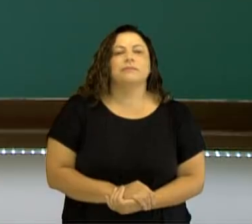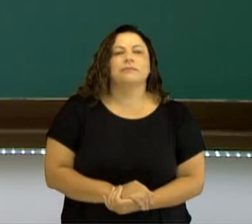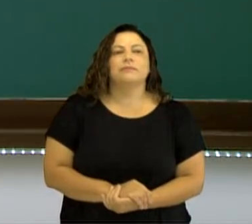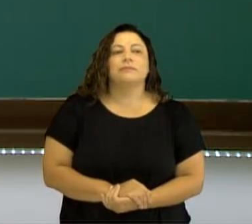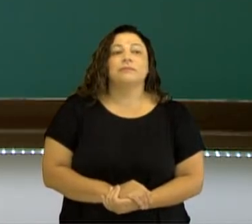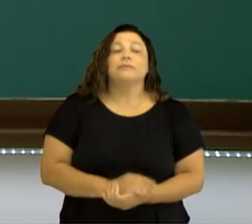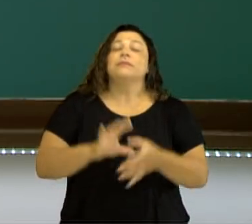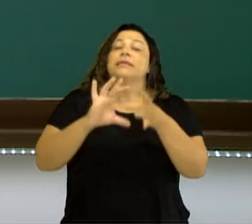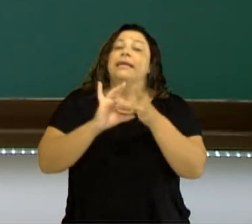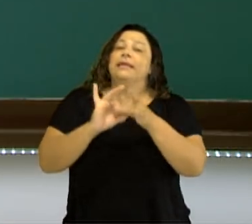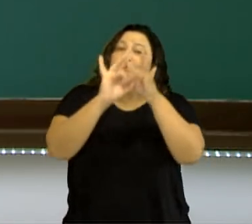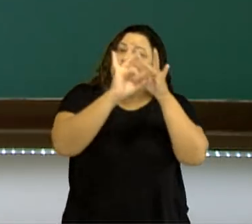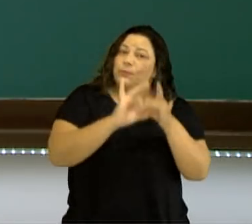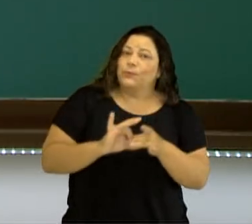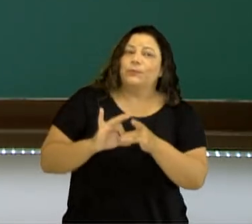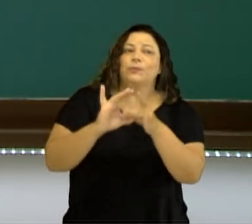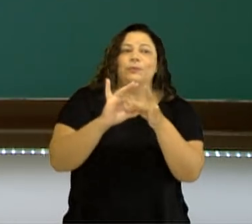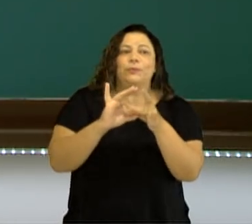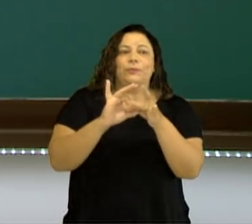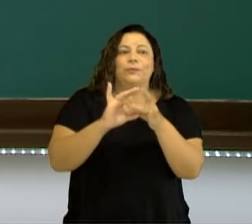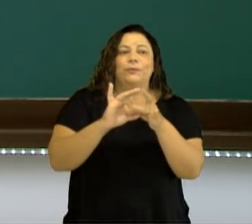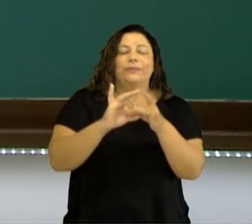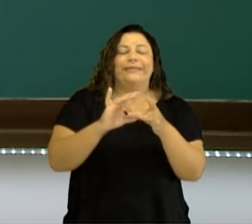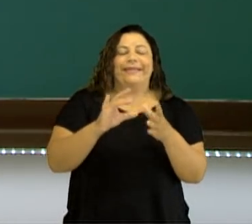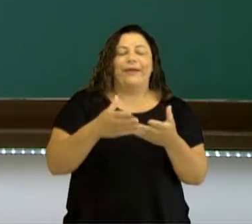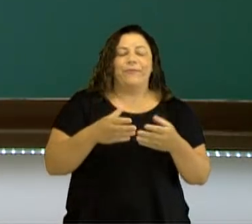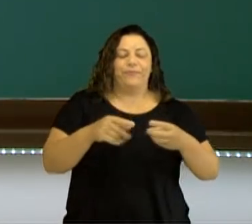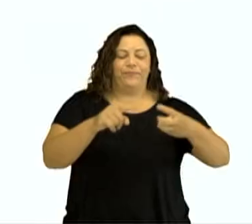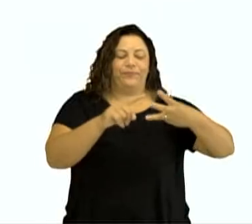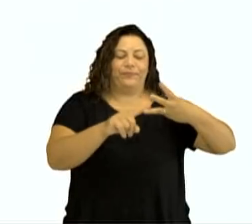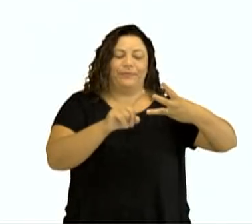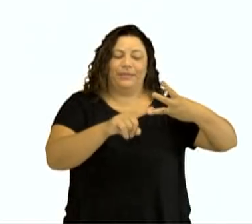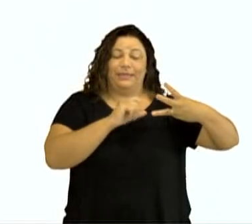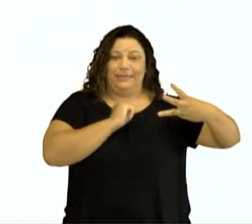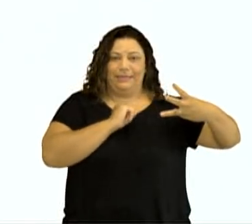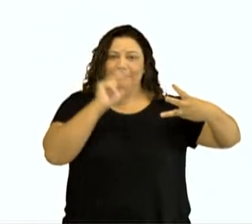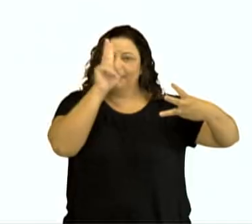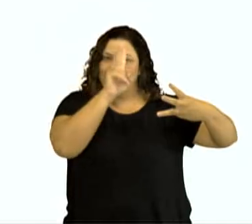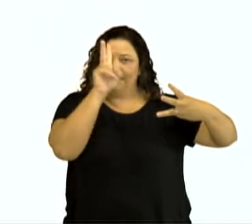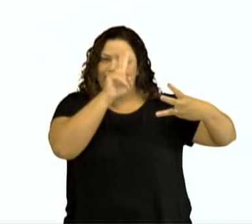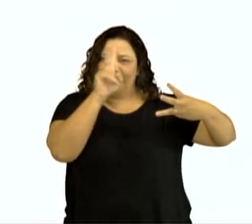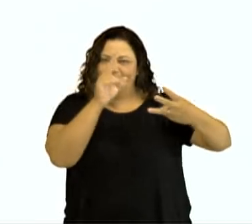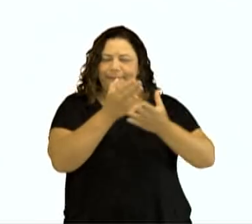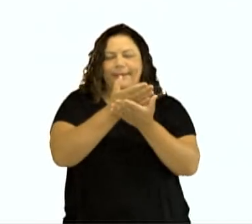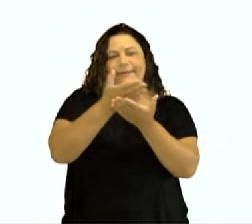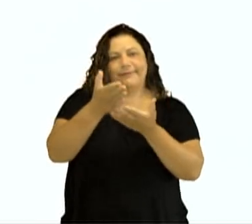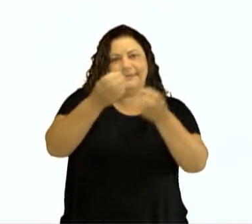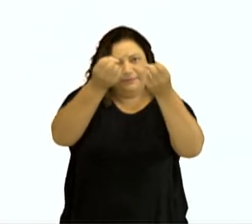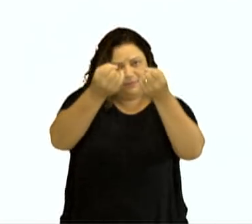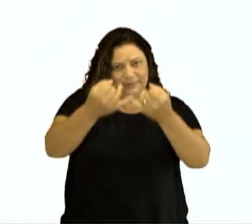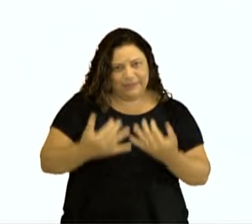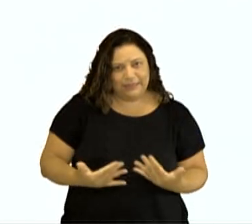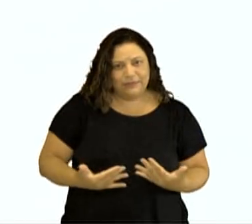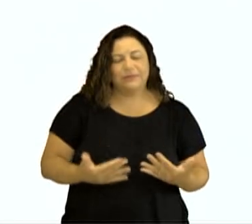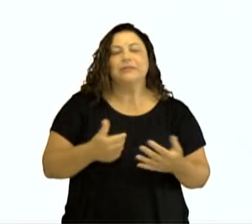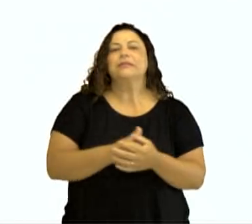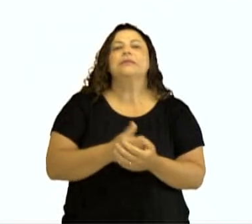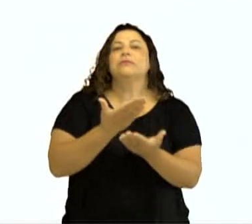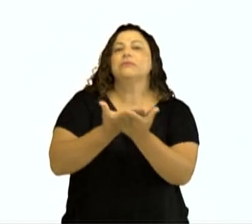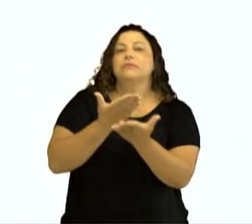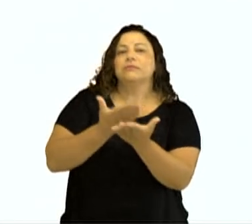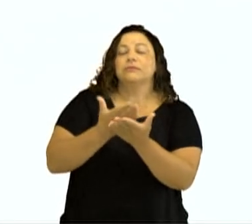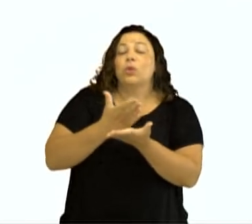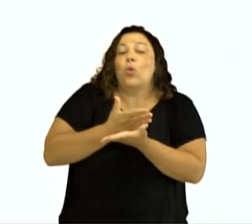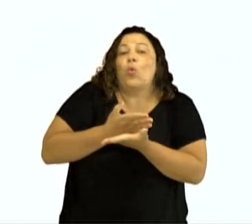A união, teremos aqui marcado na terceira reta. Lembra que eu falei no início da aula? É onde começa